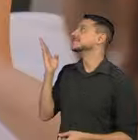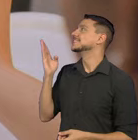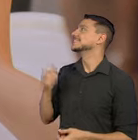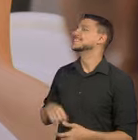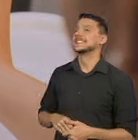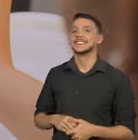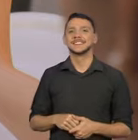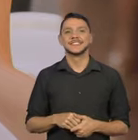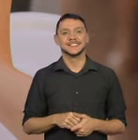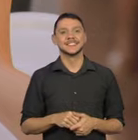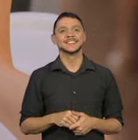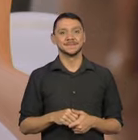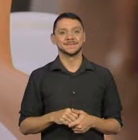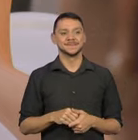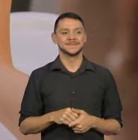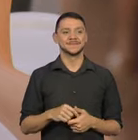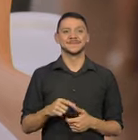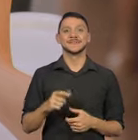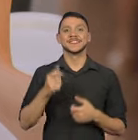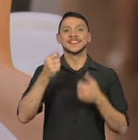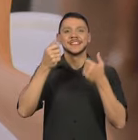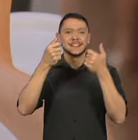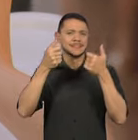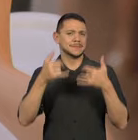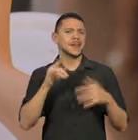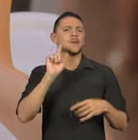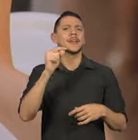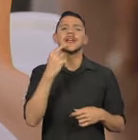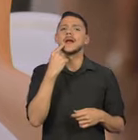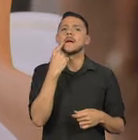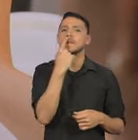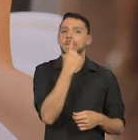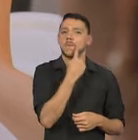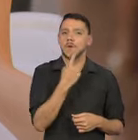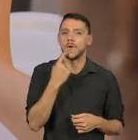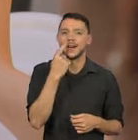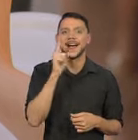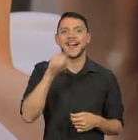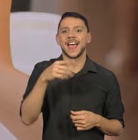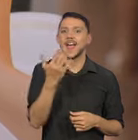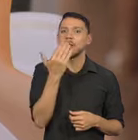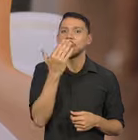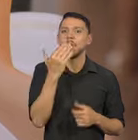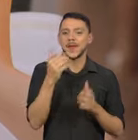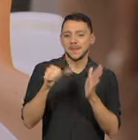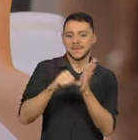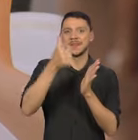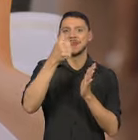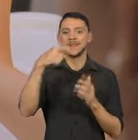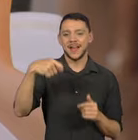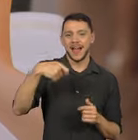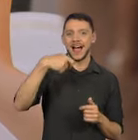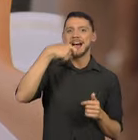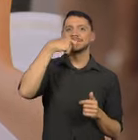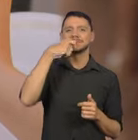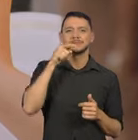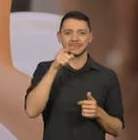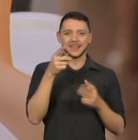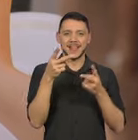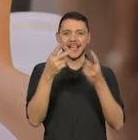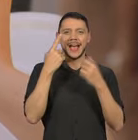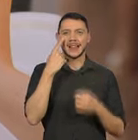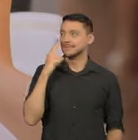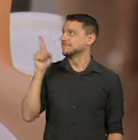vamos falar da boca, ok? Que é a primeira etapa do alimento. Porque se você prestar atenção na imagem, você vai ver que